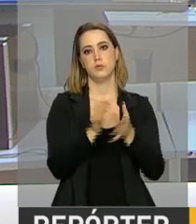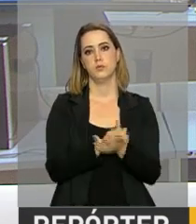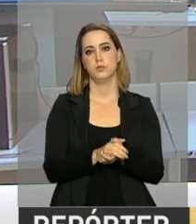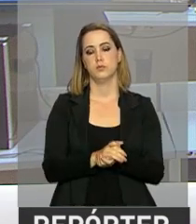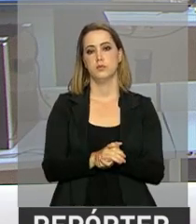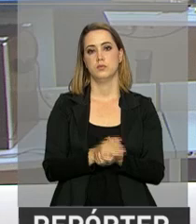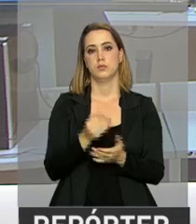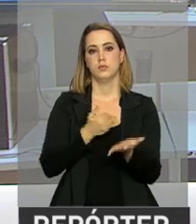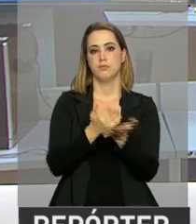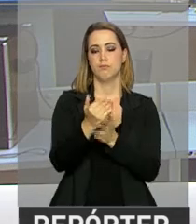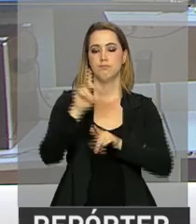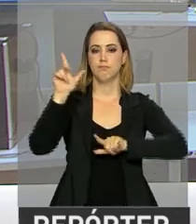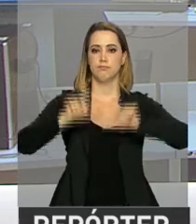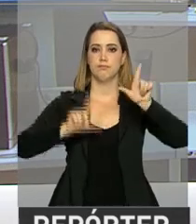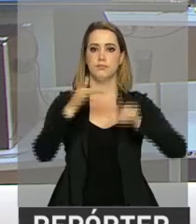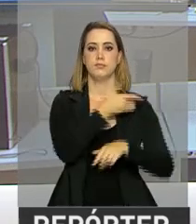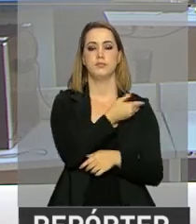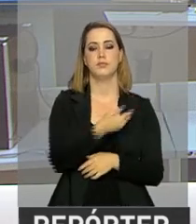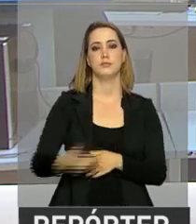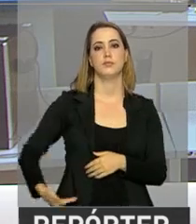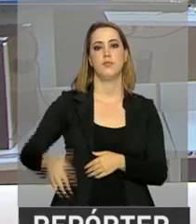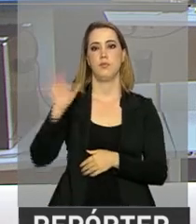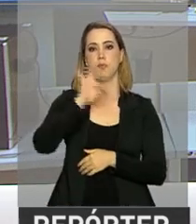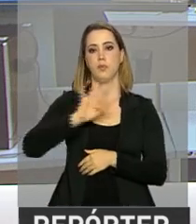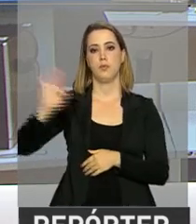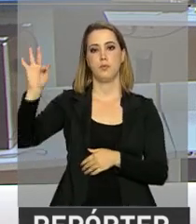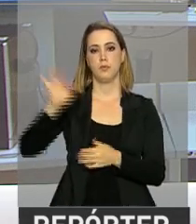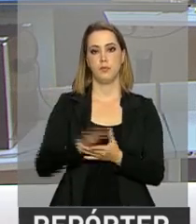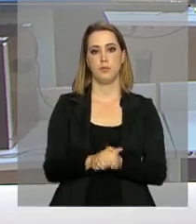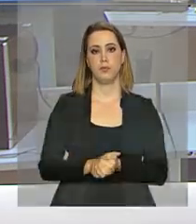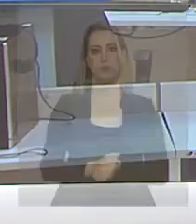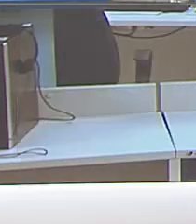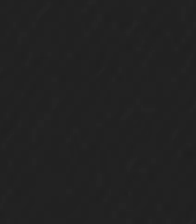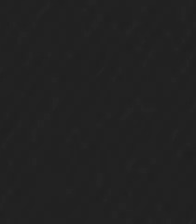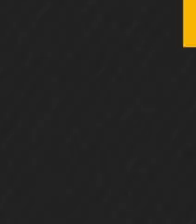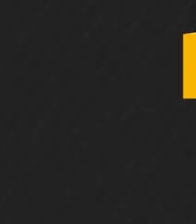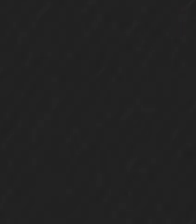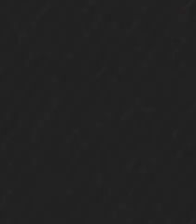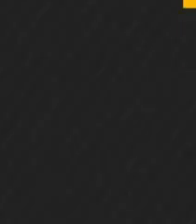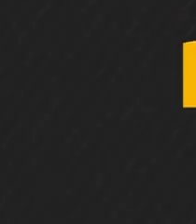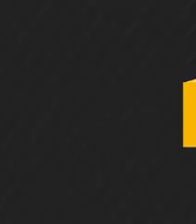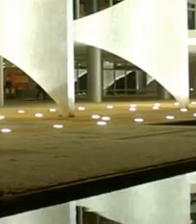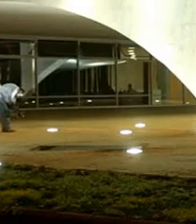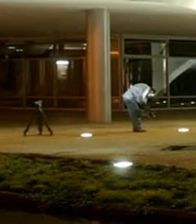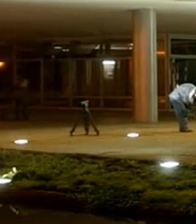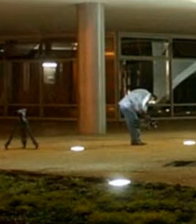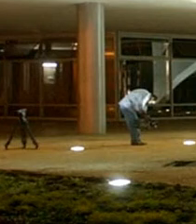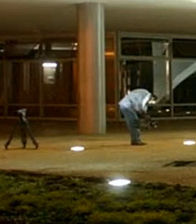sociais. Continue com a gente, NBR, a TV do Governo Federal.